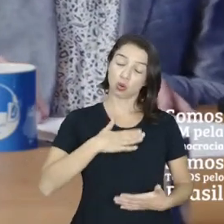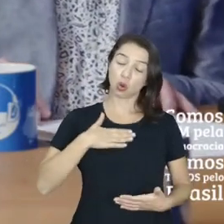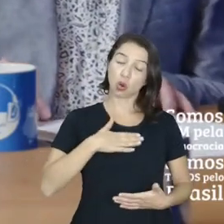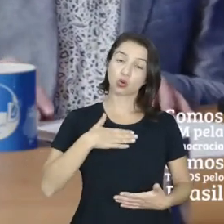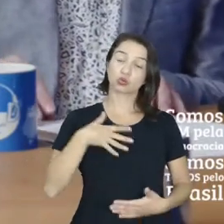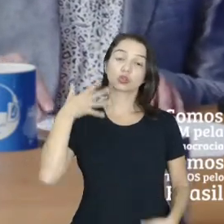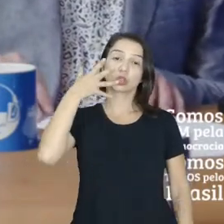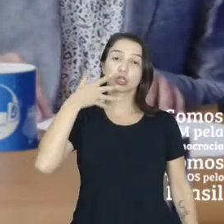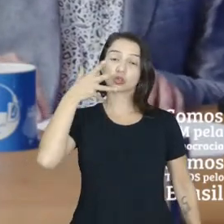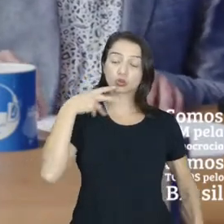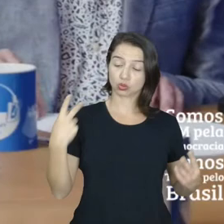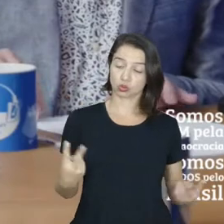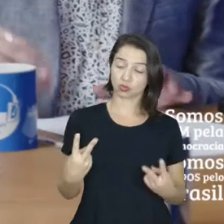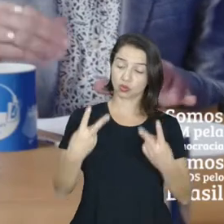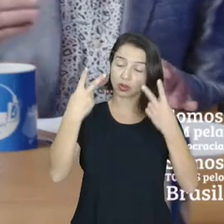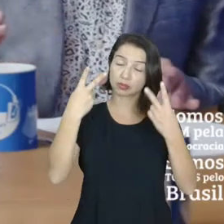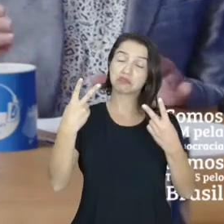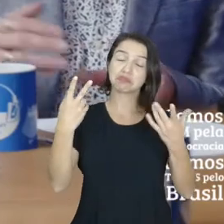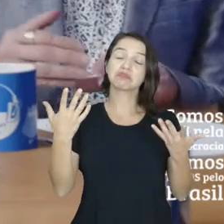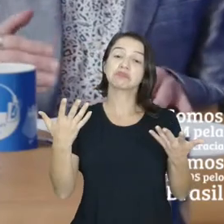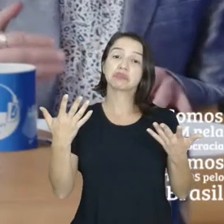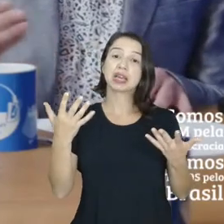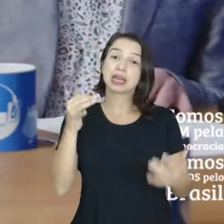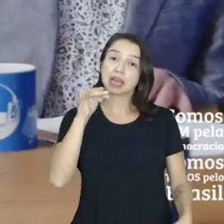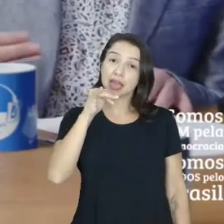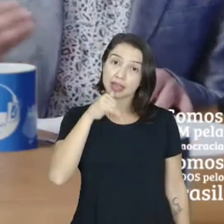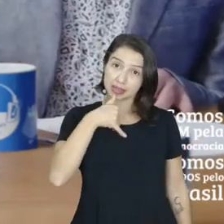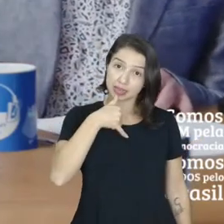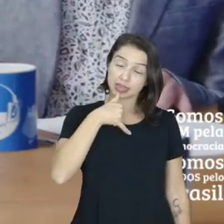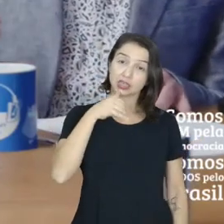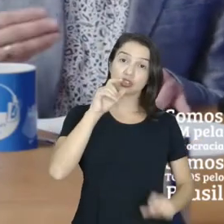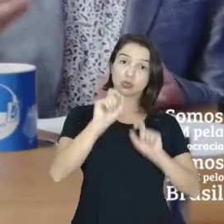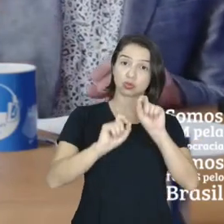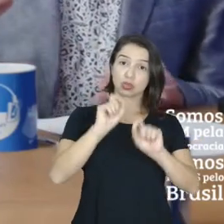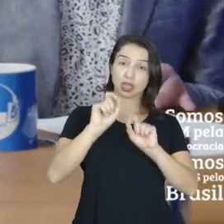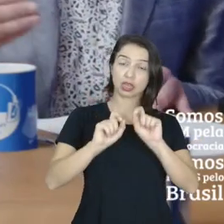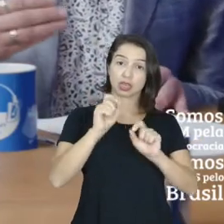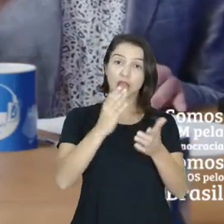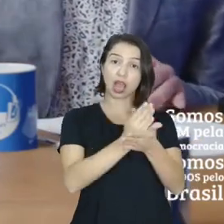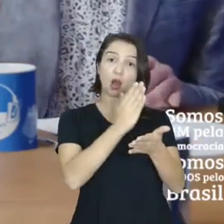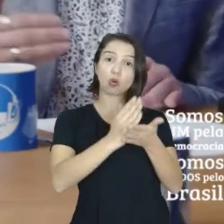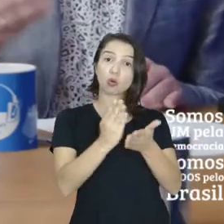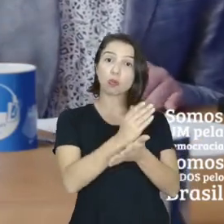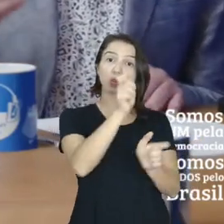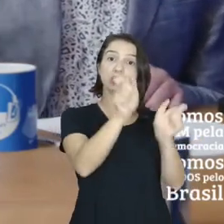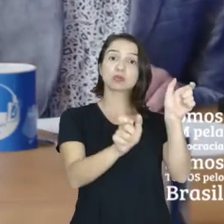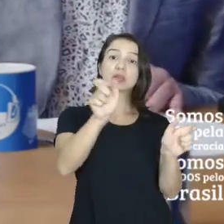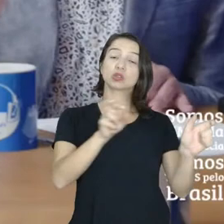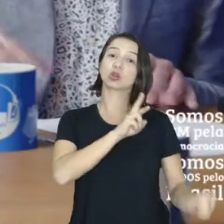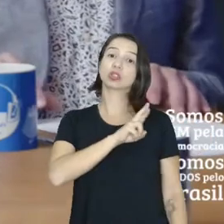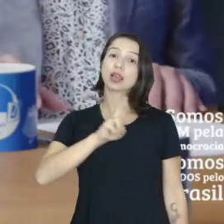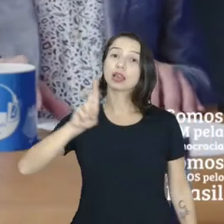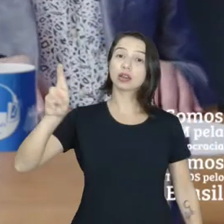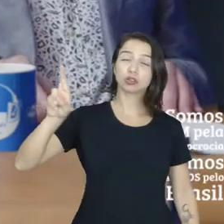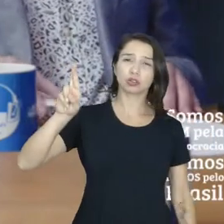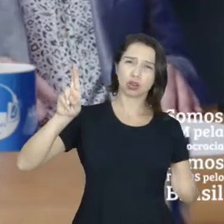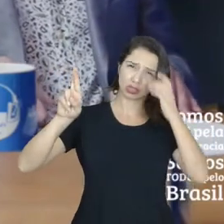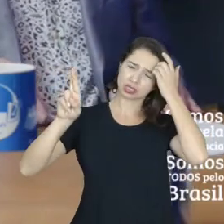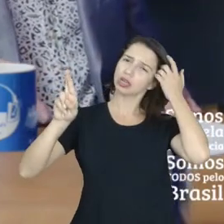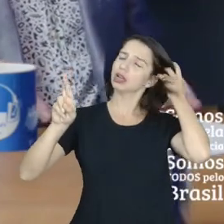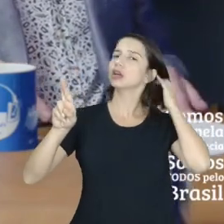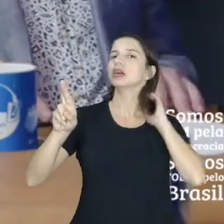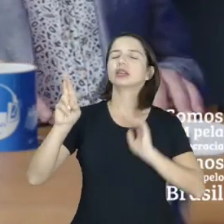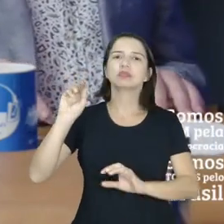alguns líderes religiosos entenderam errado essa história de valores e defenderam valores até em ouro.